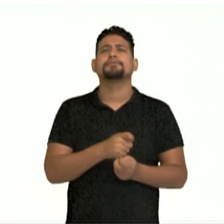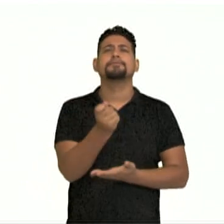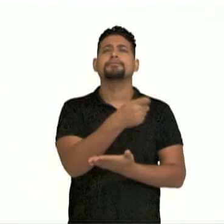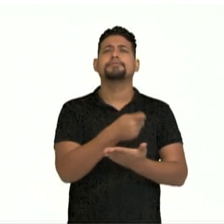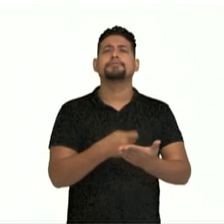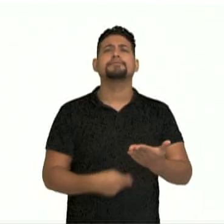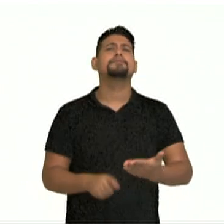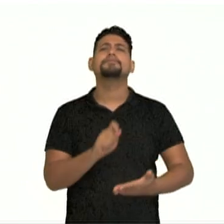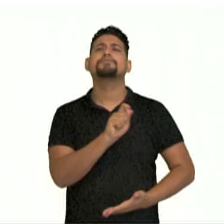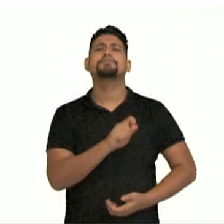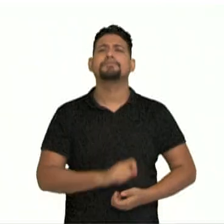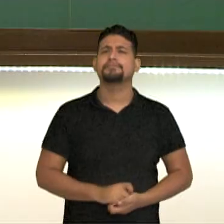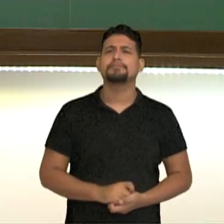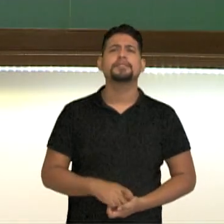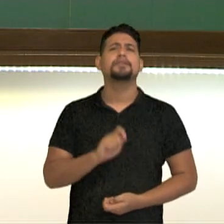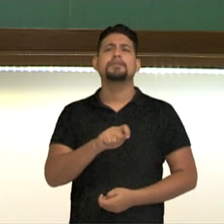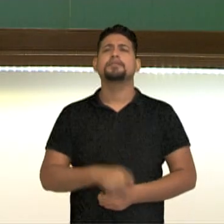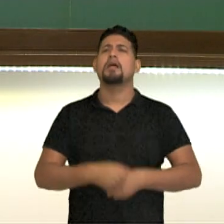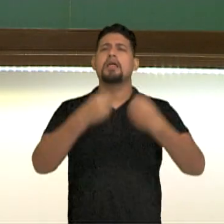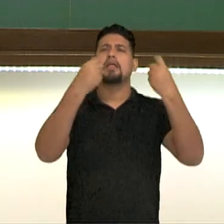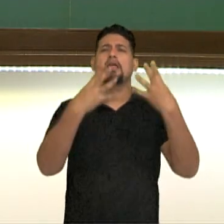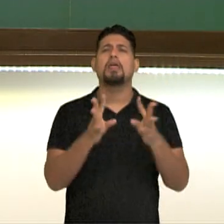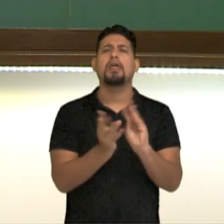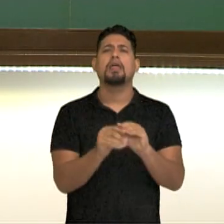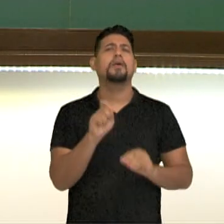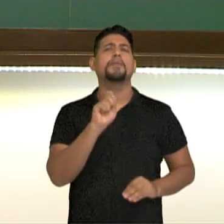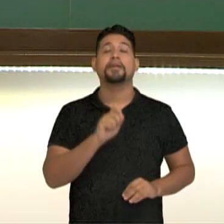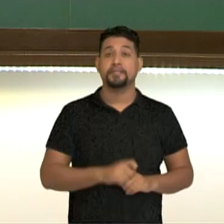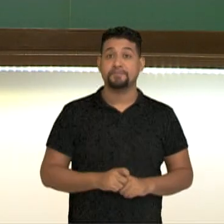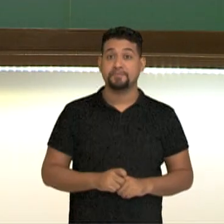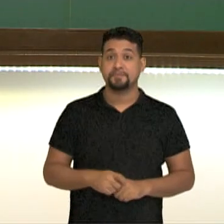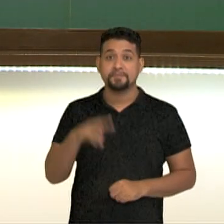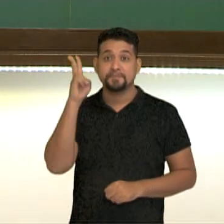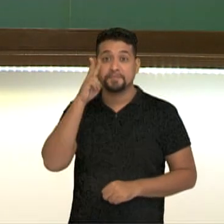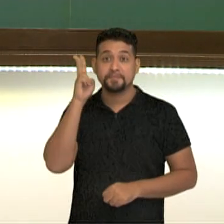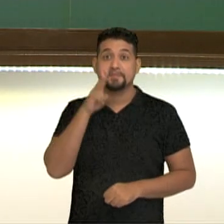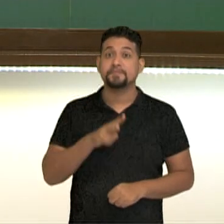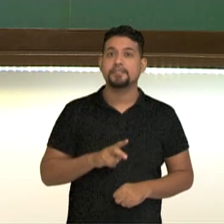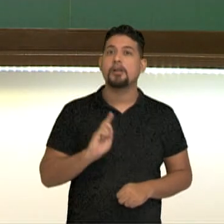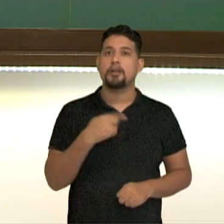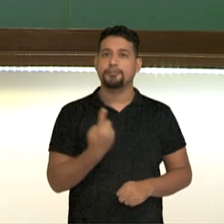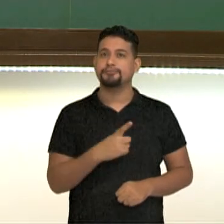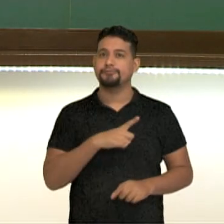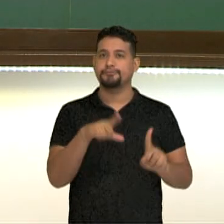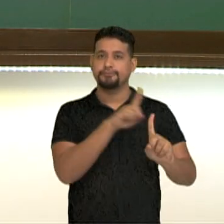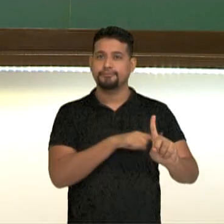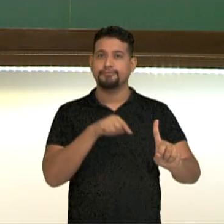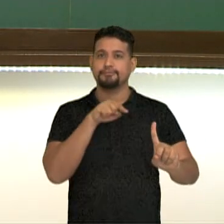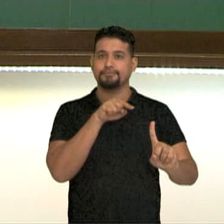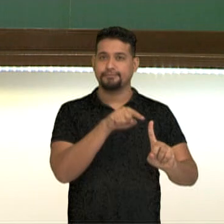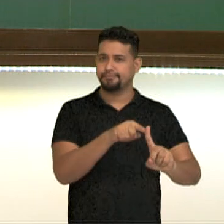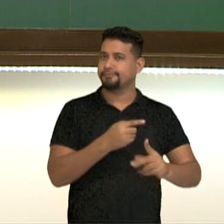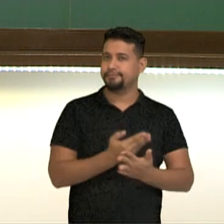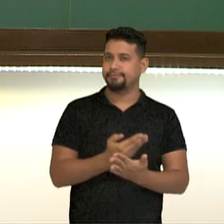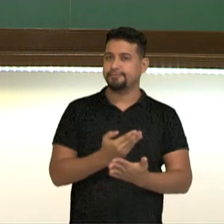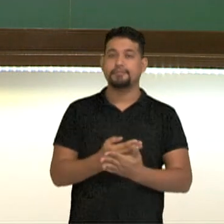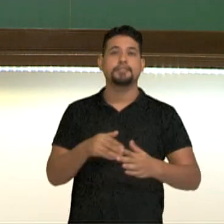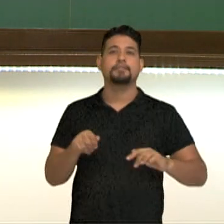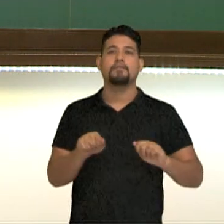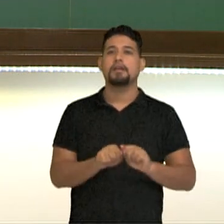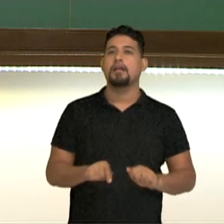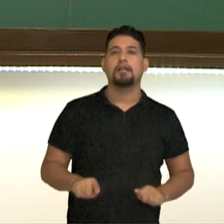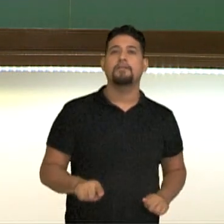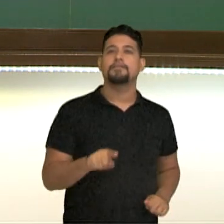escreveria? O que você faria nesse resumo? Lembre-se, nós temos um grande objetivo nessa aula, fazer com que